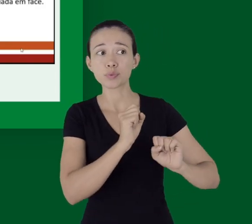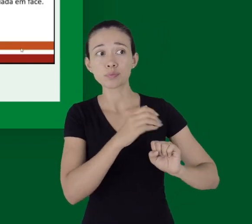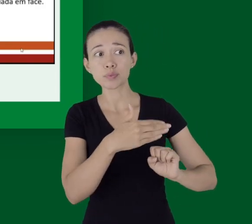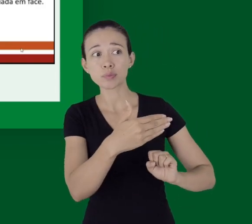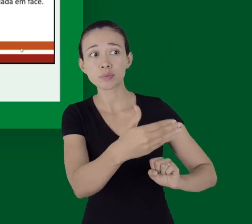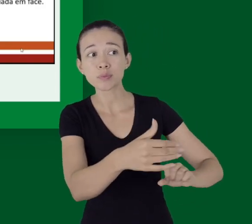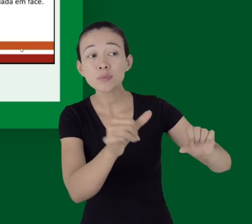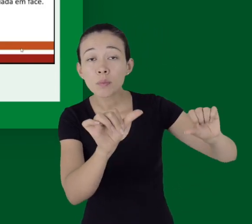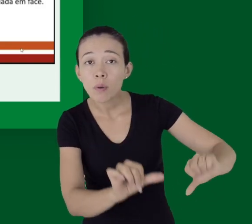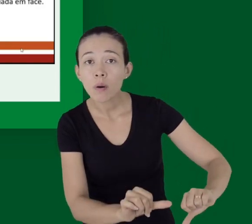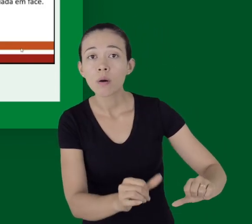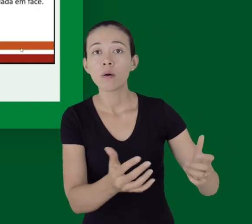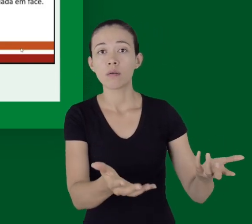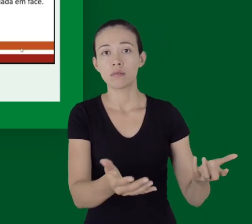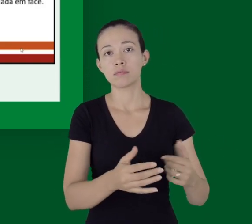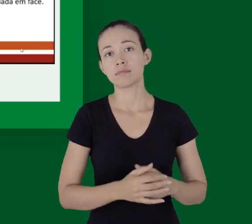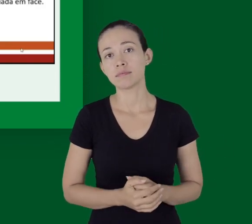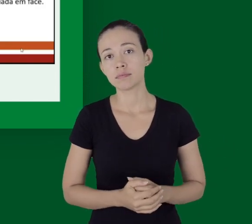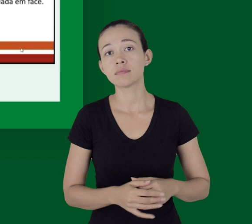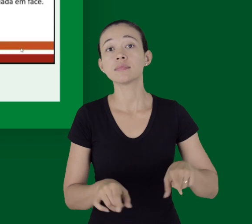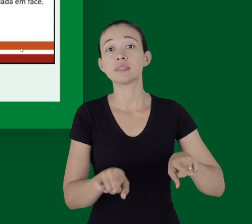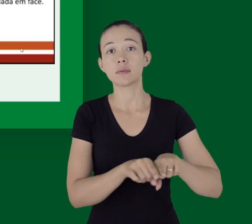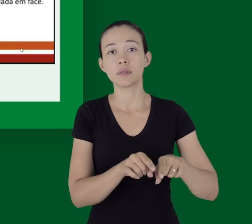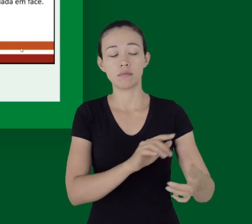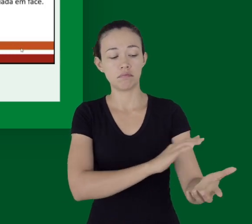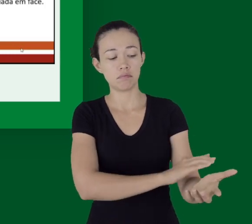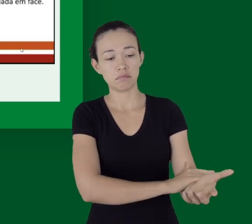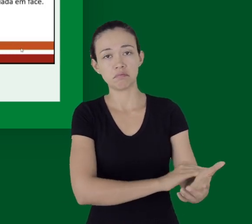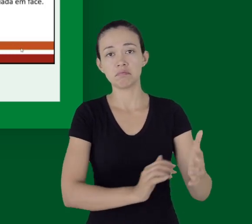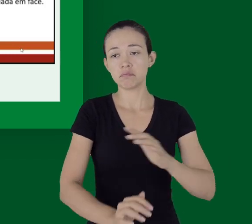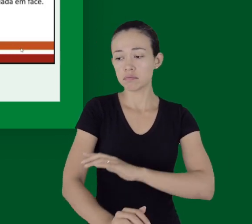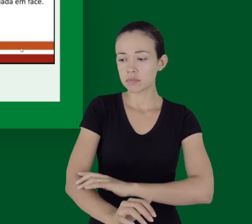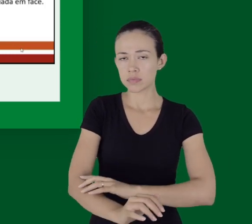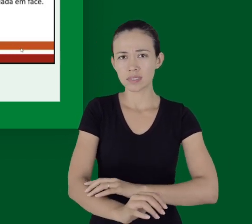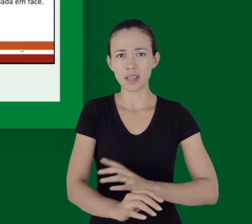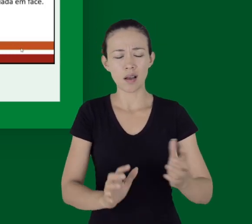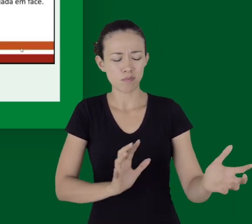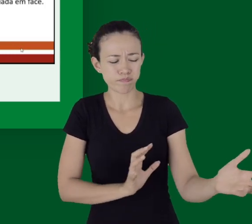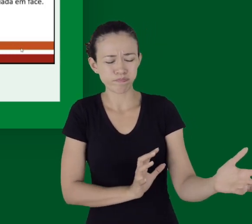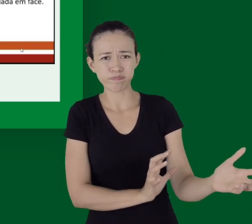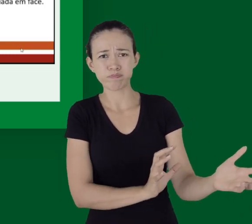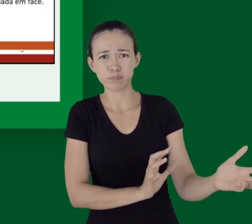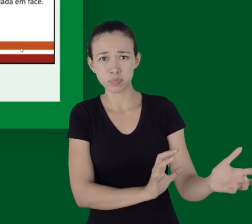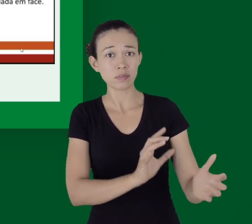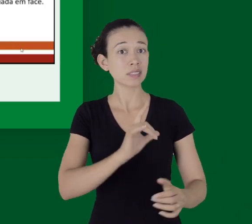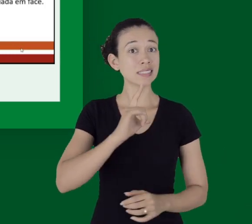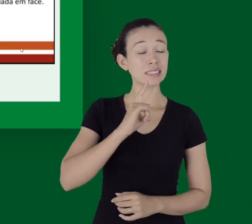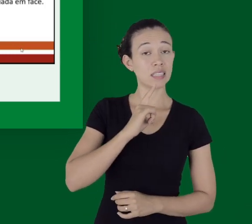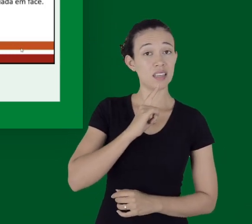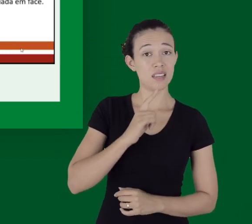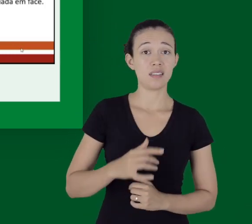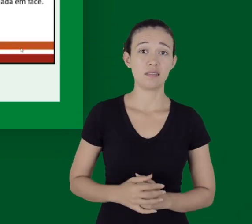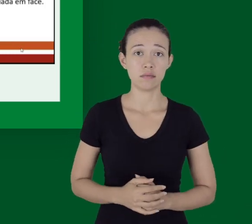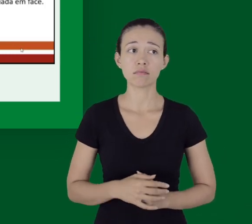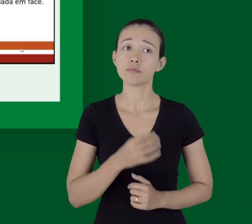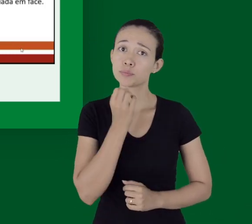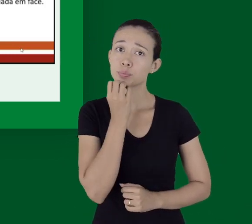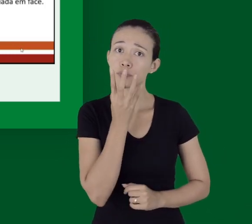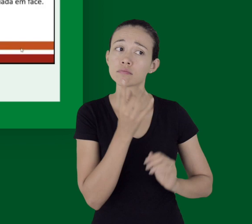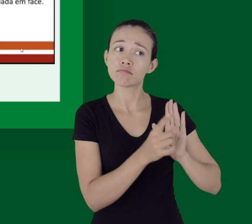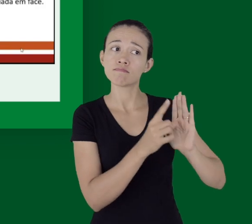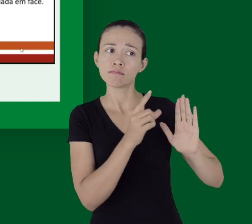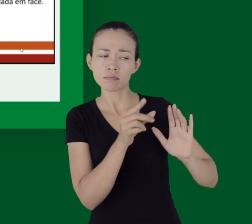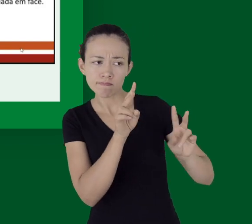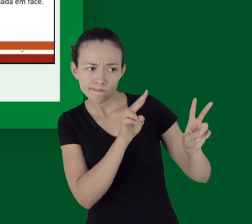grave, pode evoluir com alguma coisa mais grave, né? A pressão nos dois membros é importante ver para a gente descartar